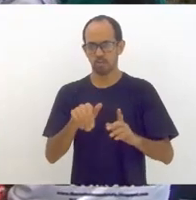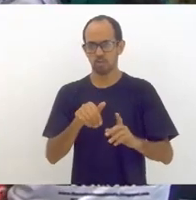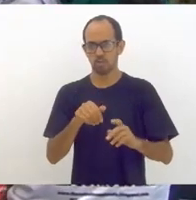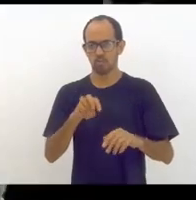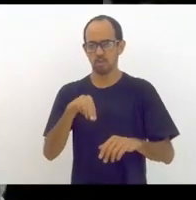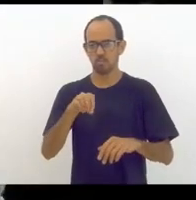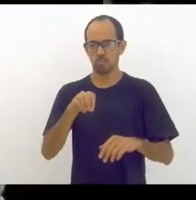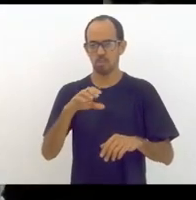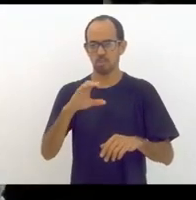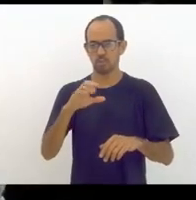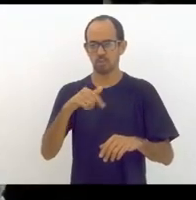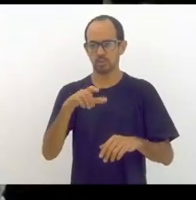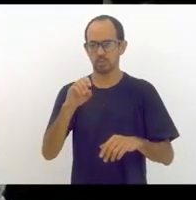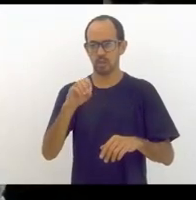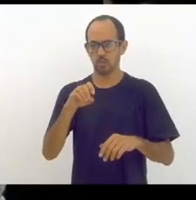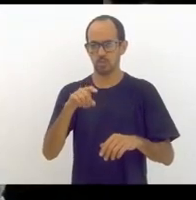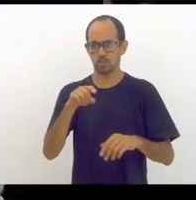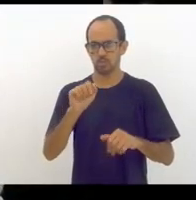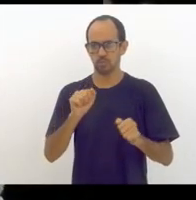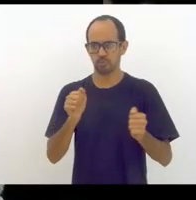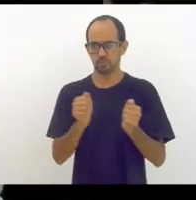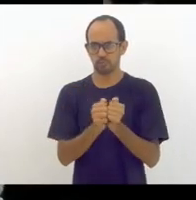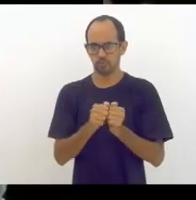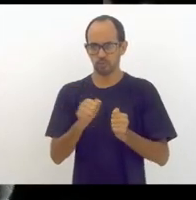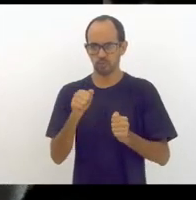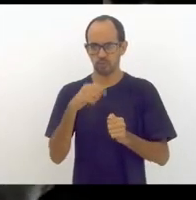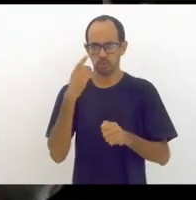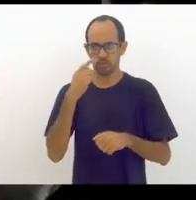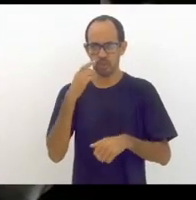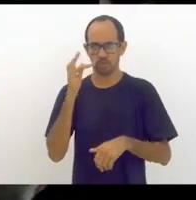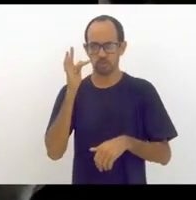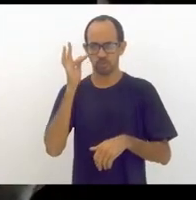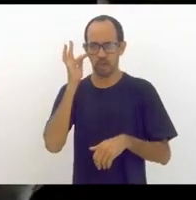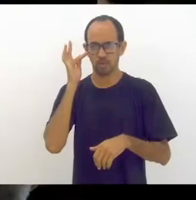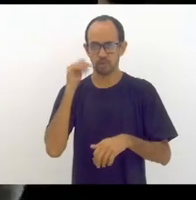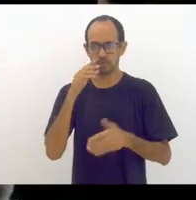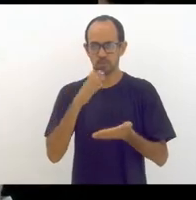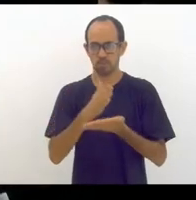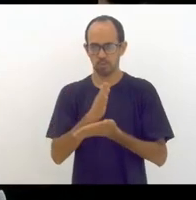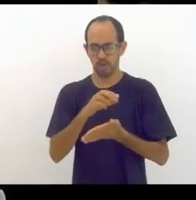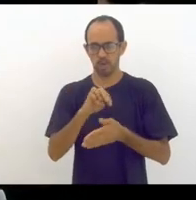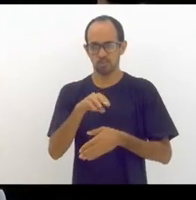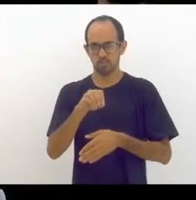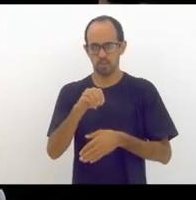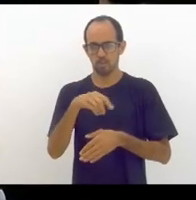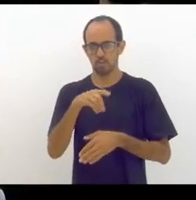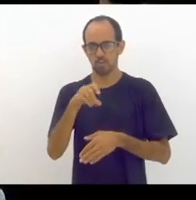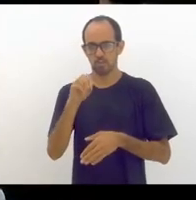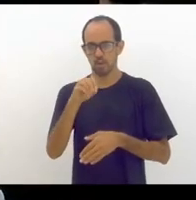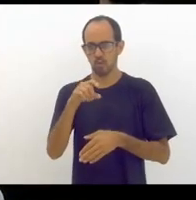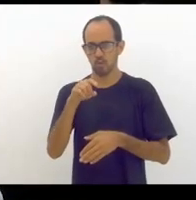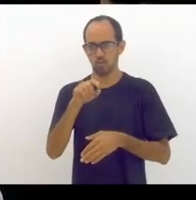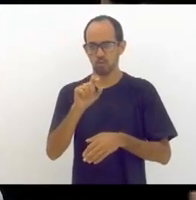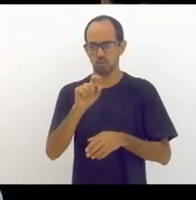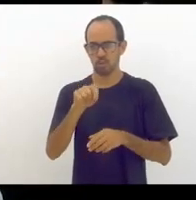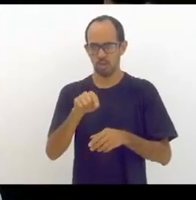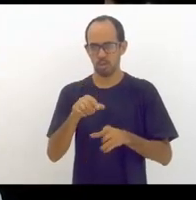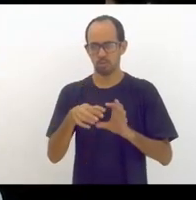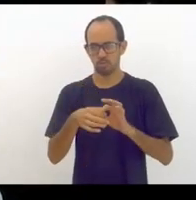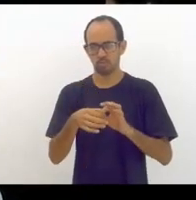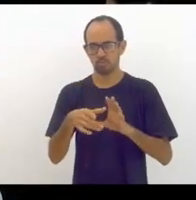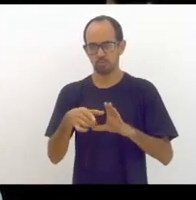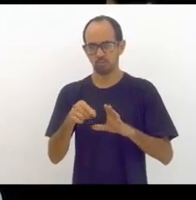no centralismo democrático aqui, junto com o meu amigo Flávio Serafim, está aprovada a moção de... como deliberação